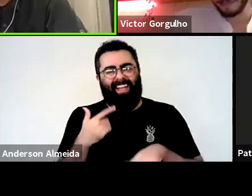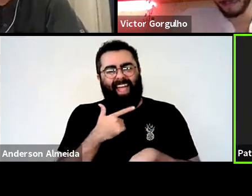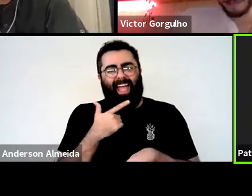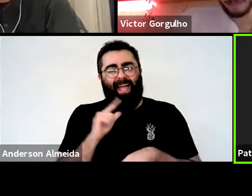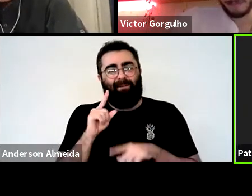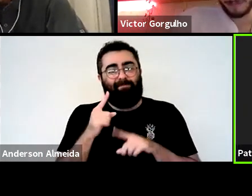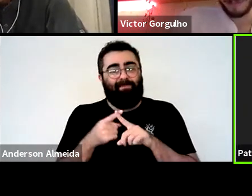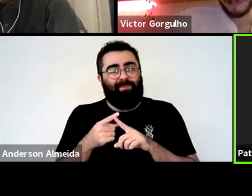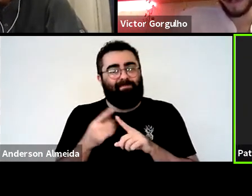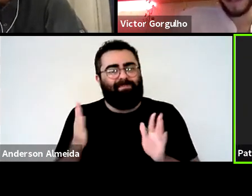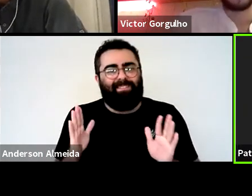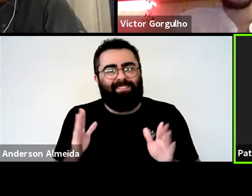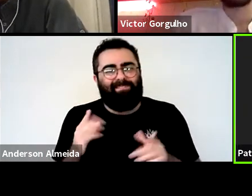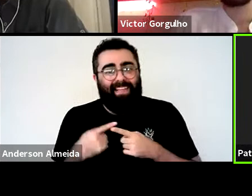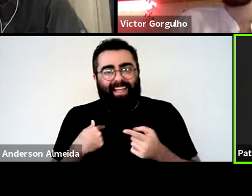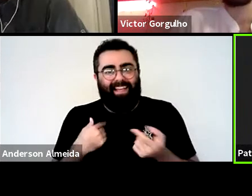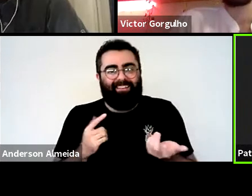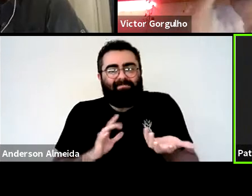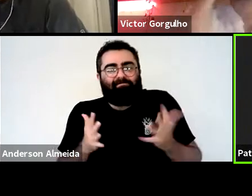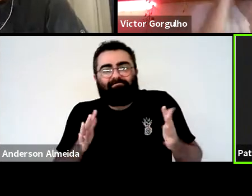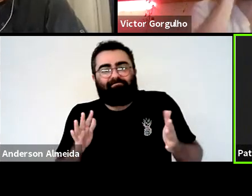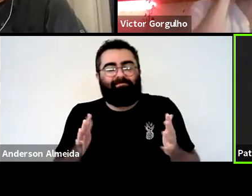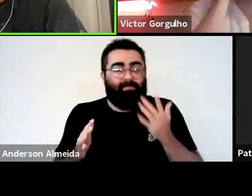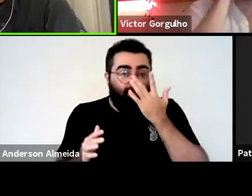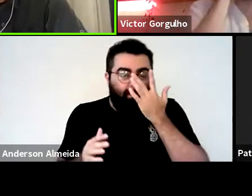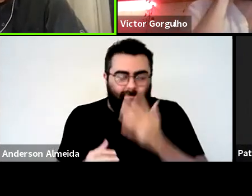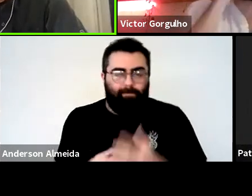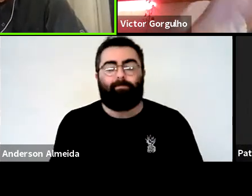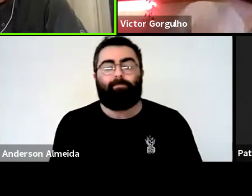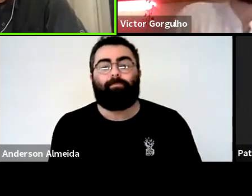que terminar. Ótimo, que ótimo.